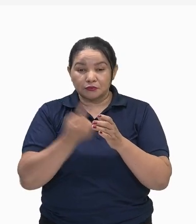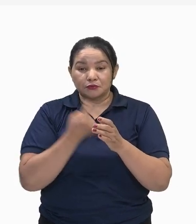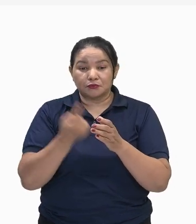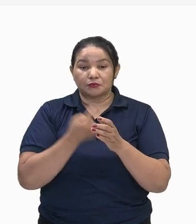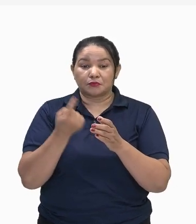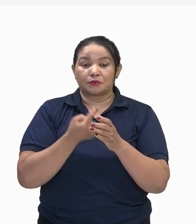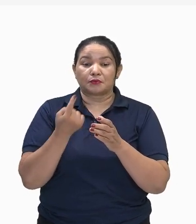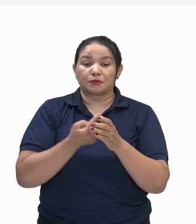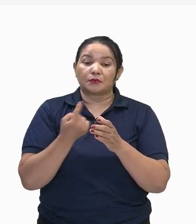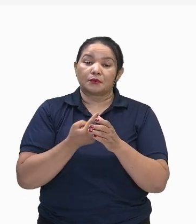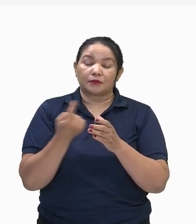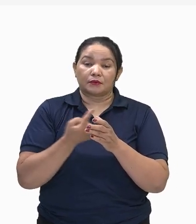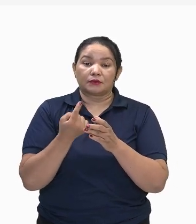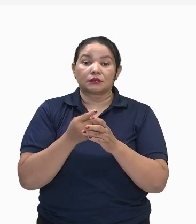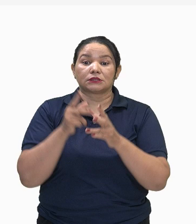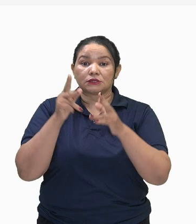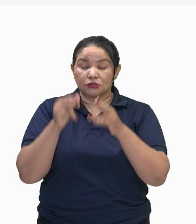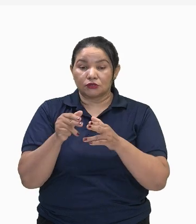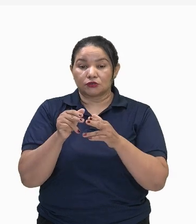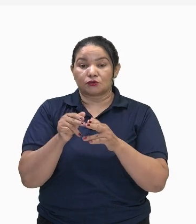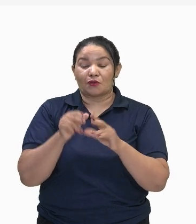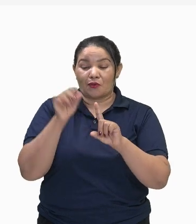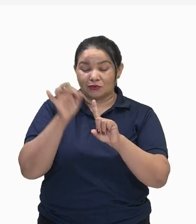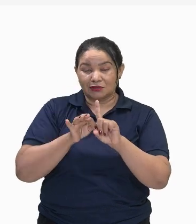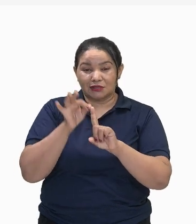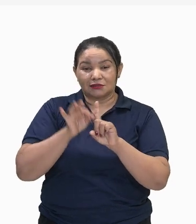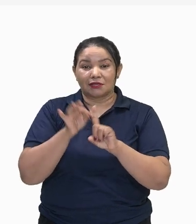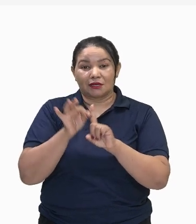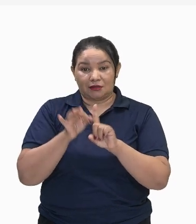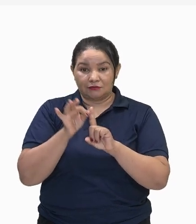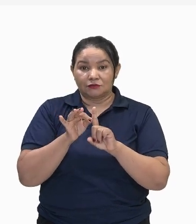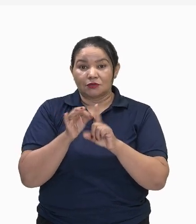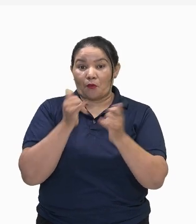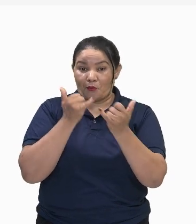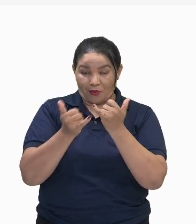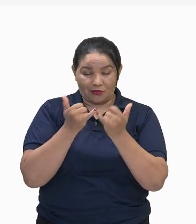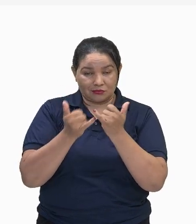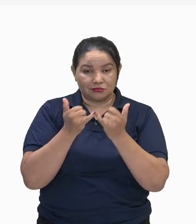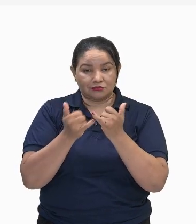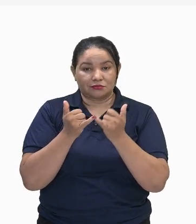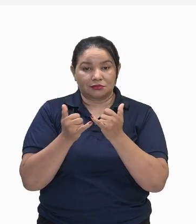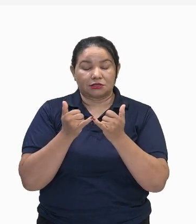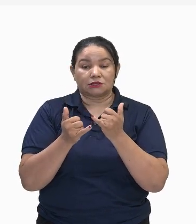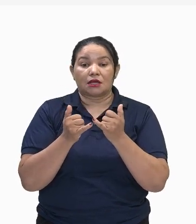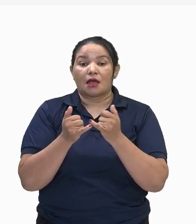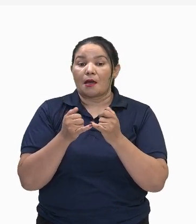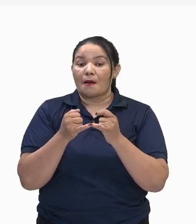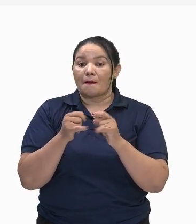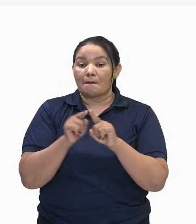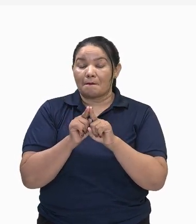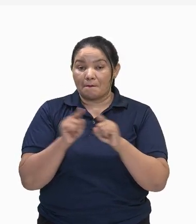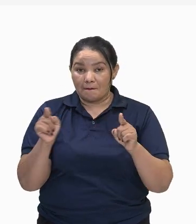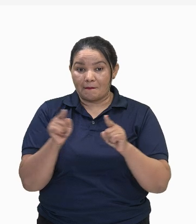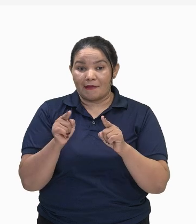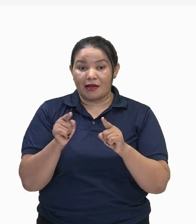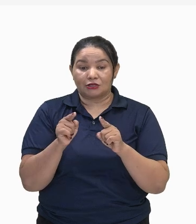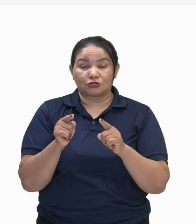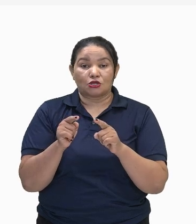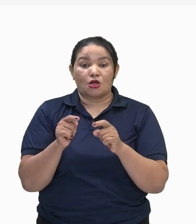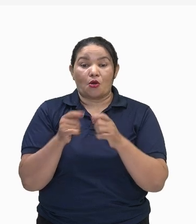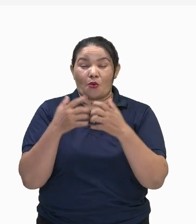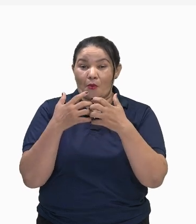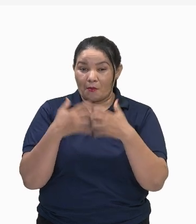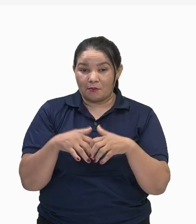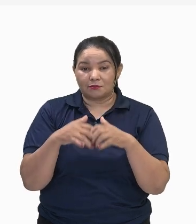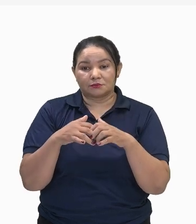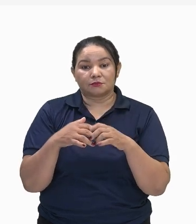usinas termoelétricas. Então, olha só, gente, ela é parecida com uma usina termoelétrica, porém muito mais complexa, tá? E